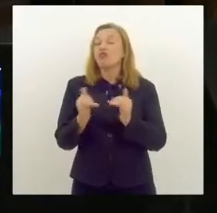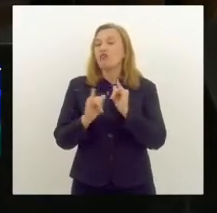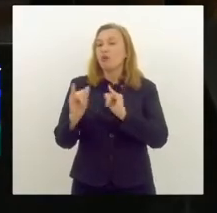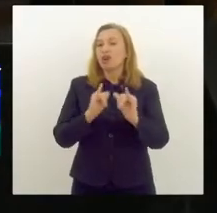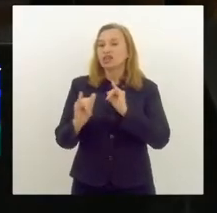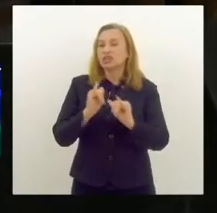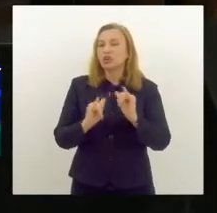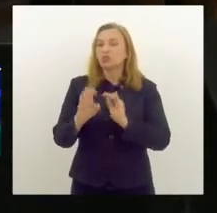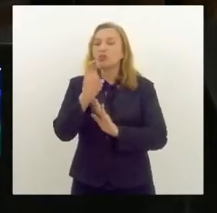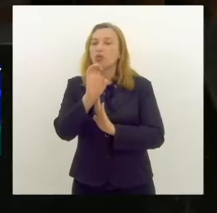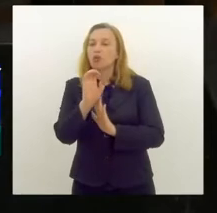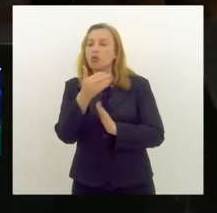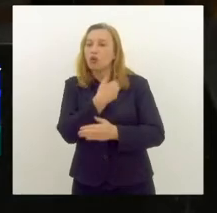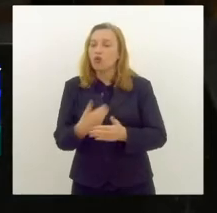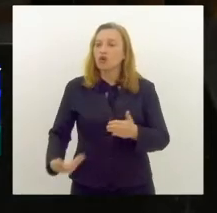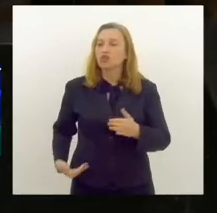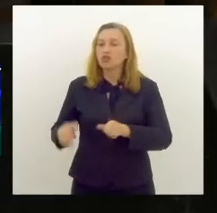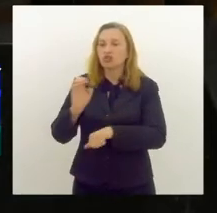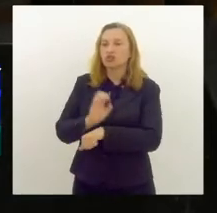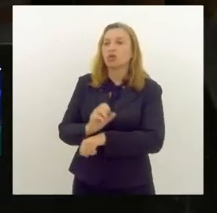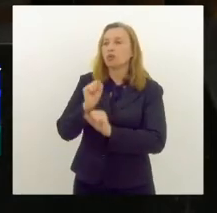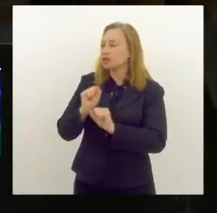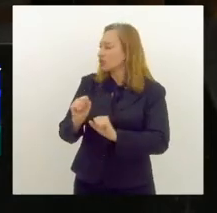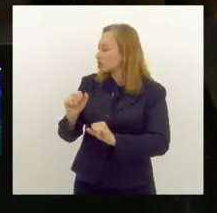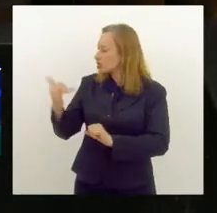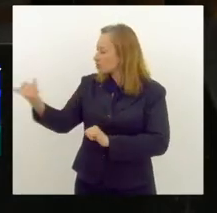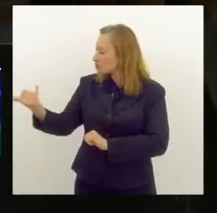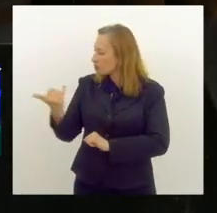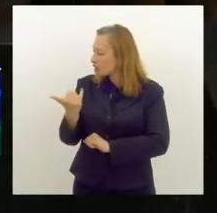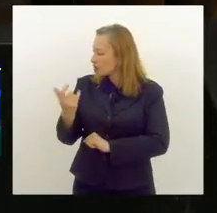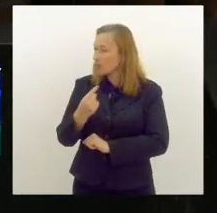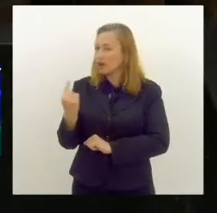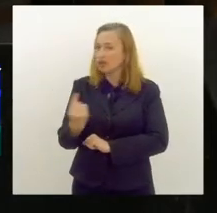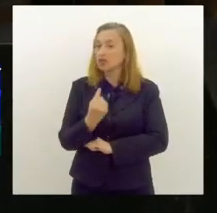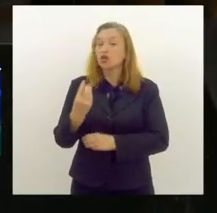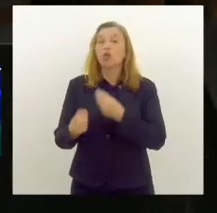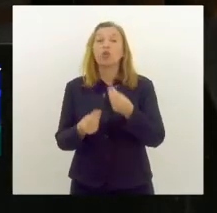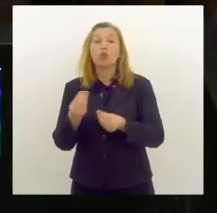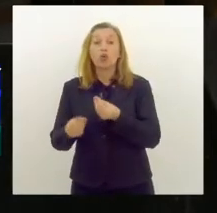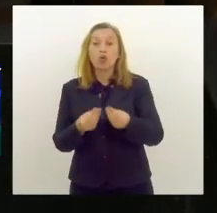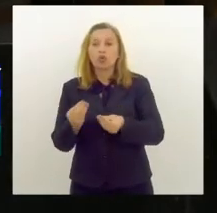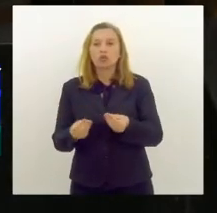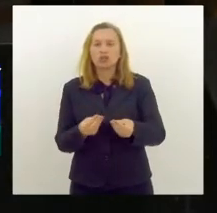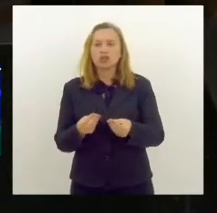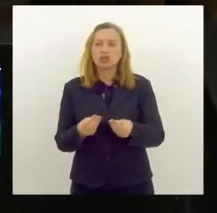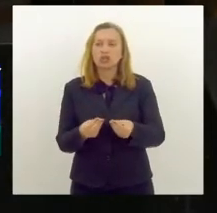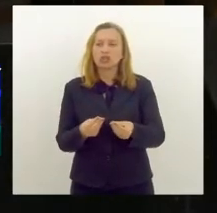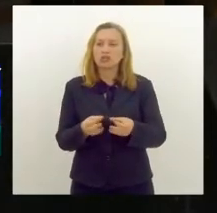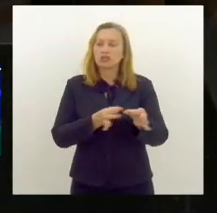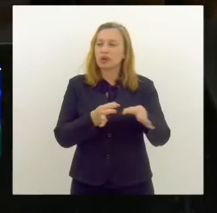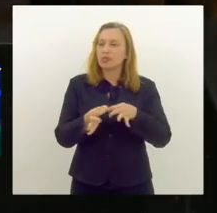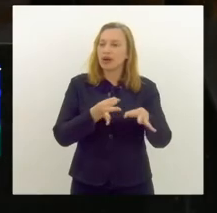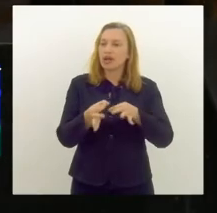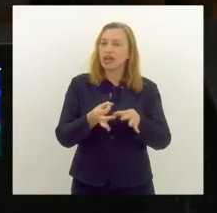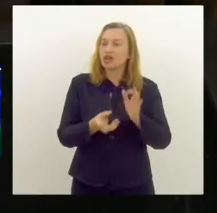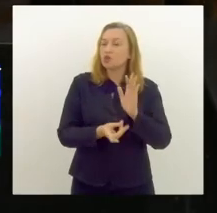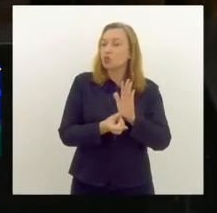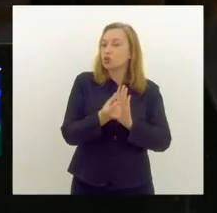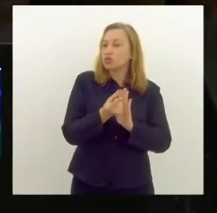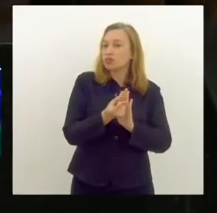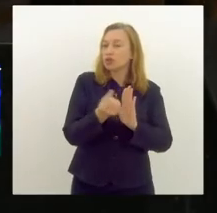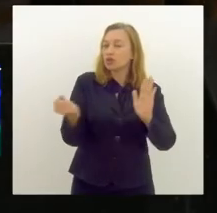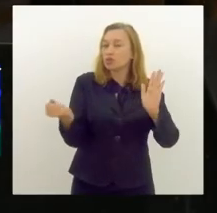pudesse dizer a essa casa como seria executado o orçamento previsto no